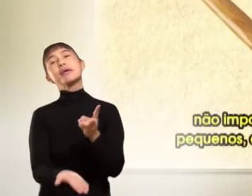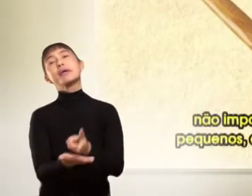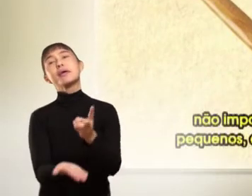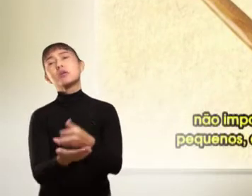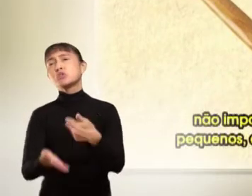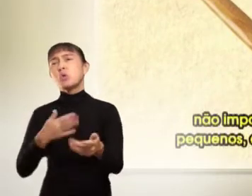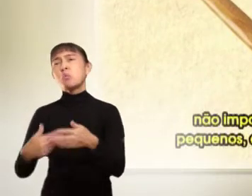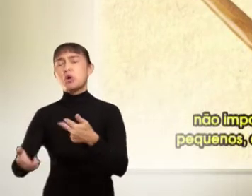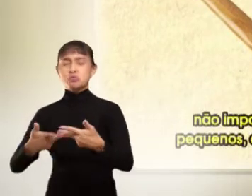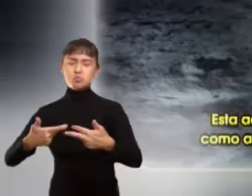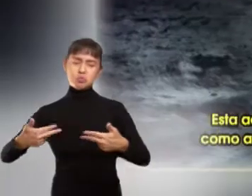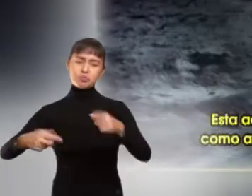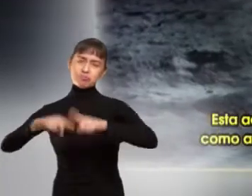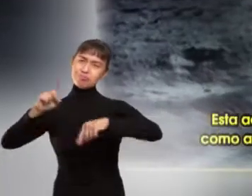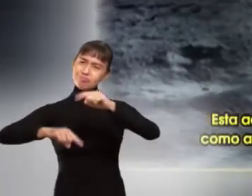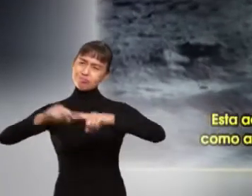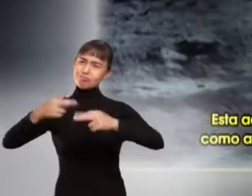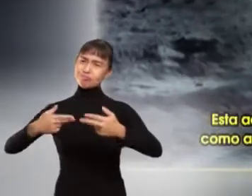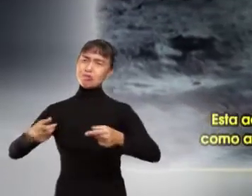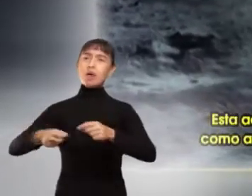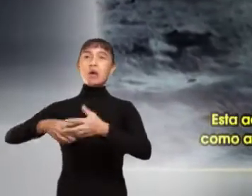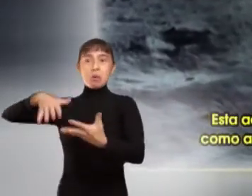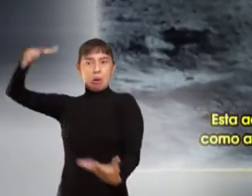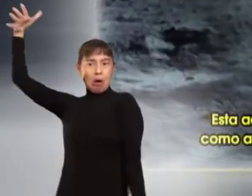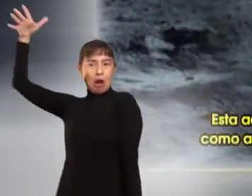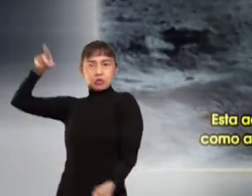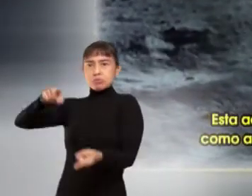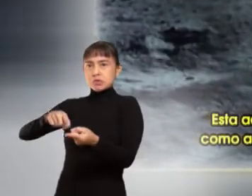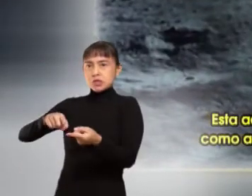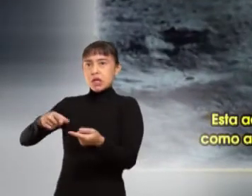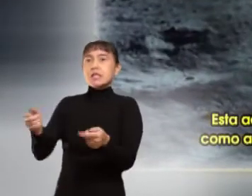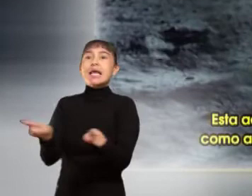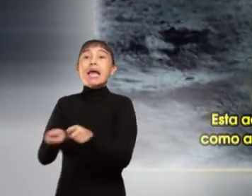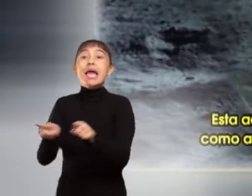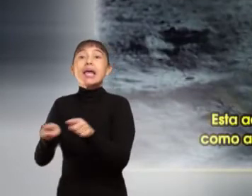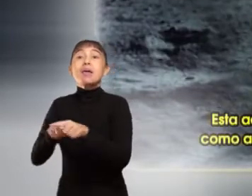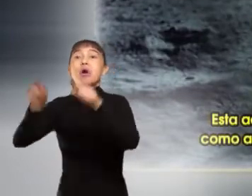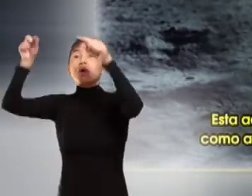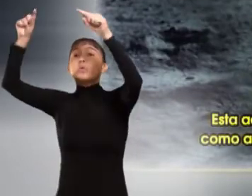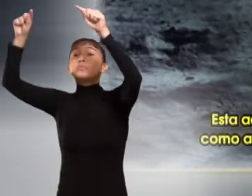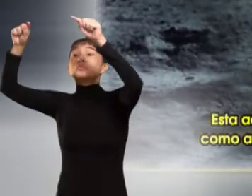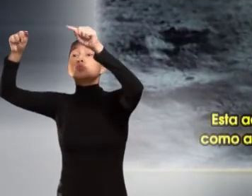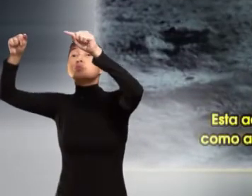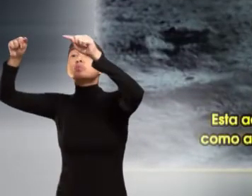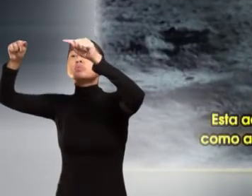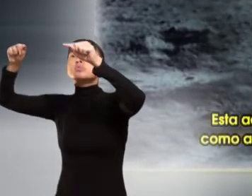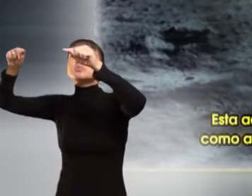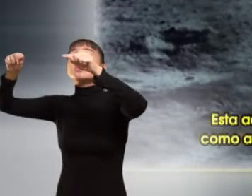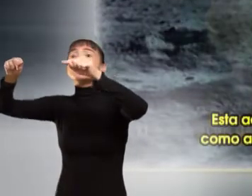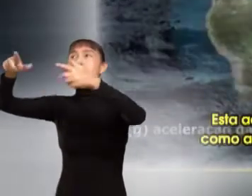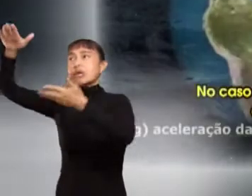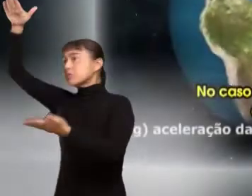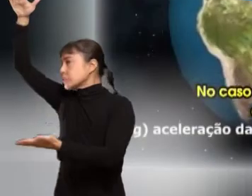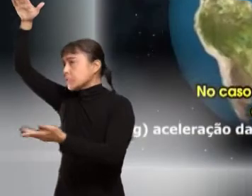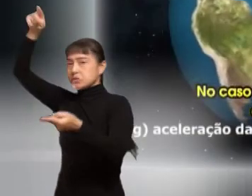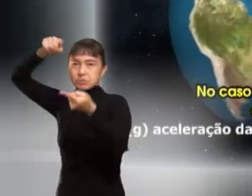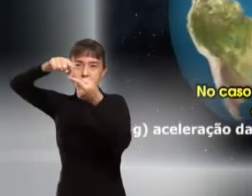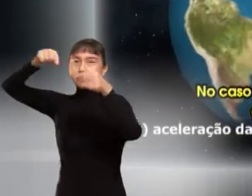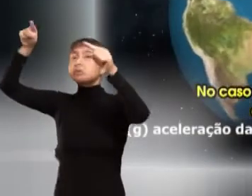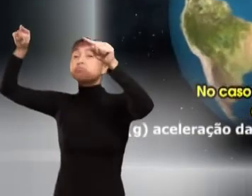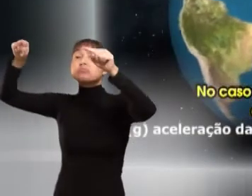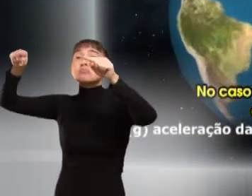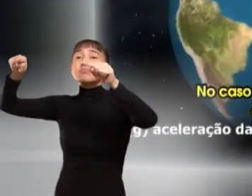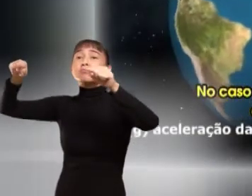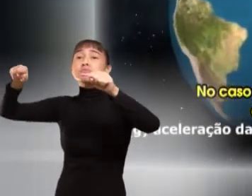ou de que matéria são feitos. Esta aceleração é conhecida como aceleração da gravidade.